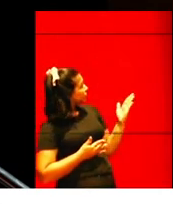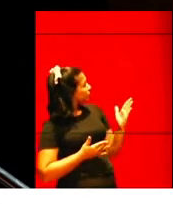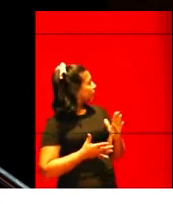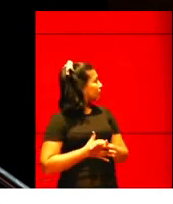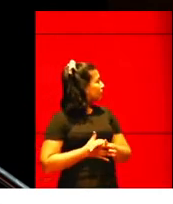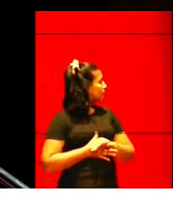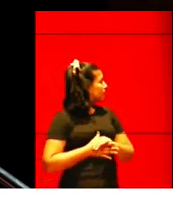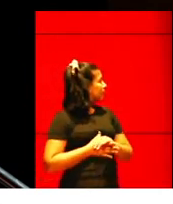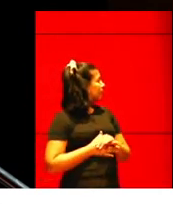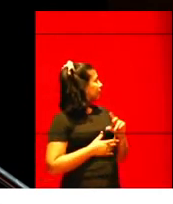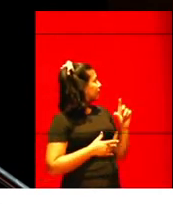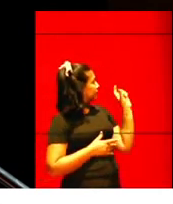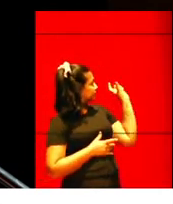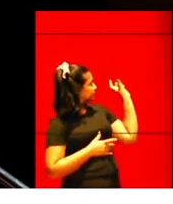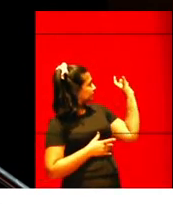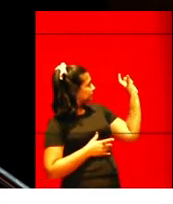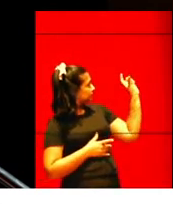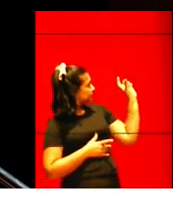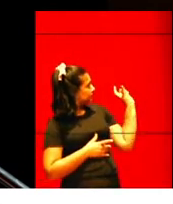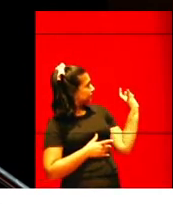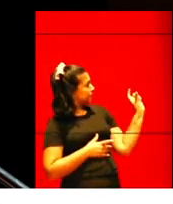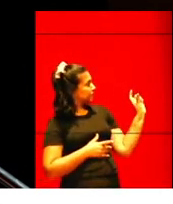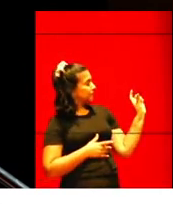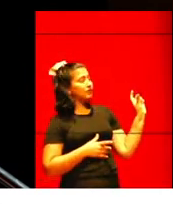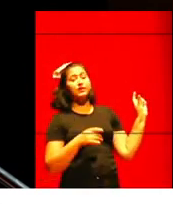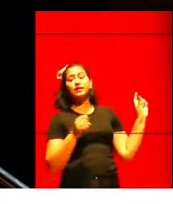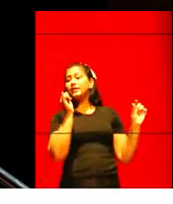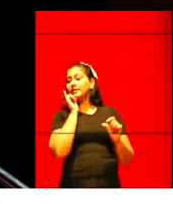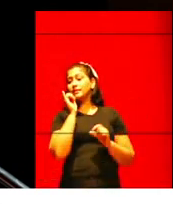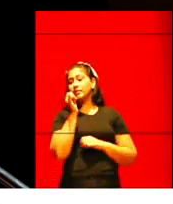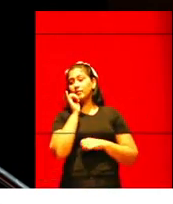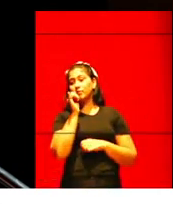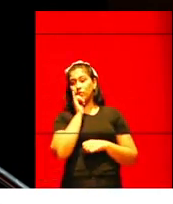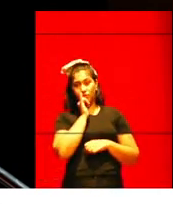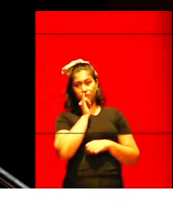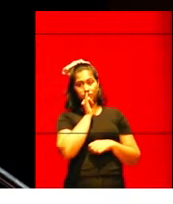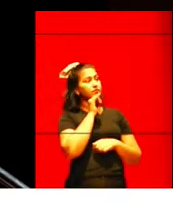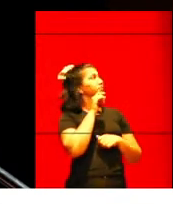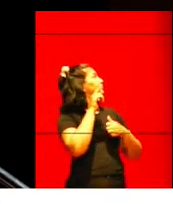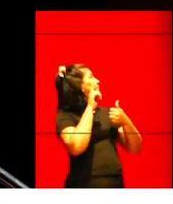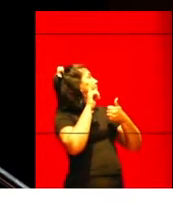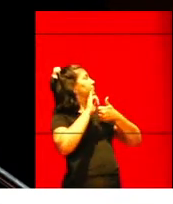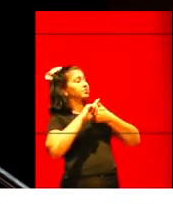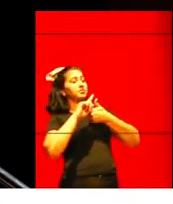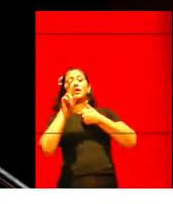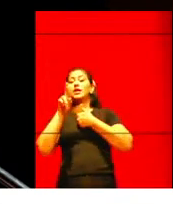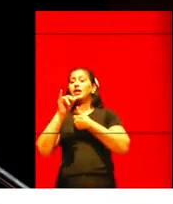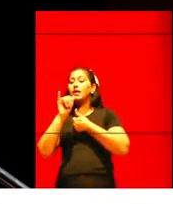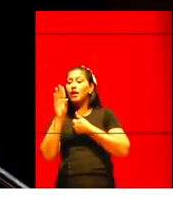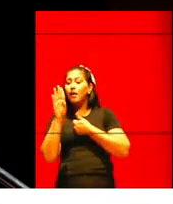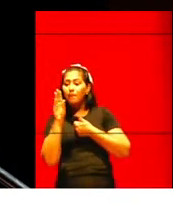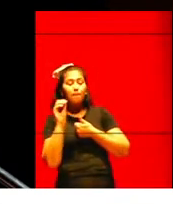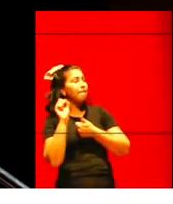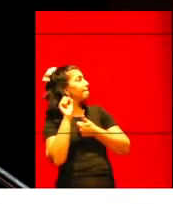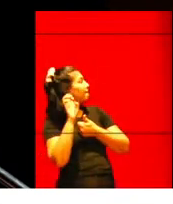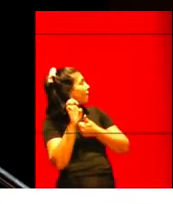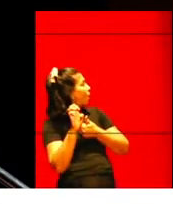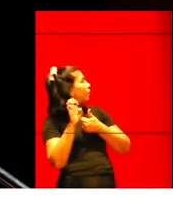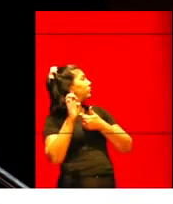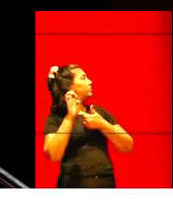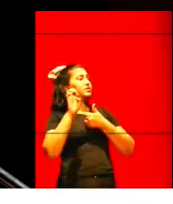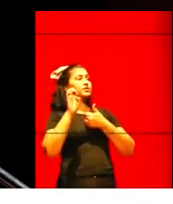Eu coloquei 5 exemplos de monossacarídeos: ribose, desoxirribose, que são